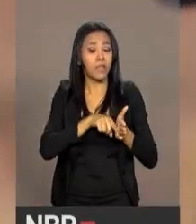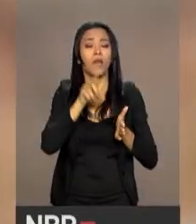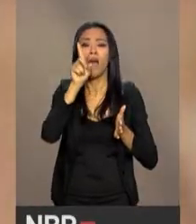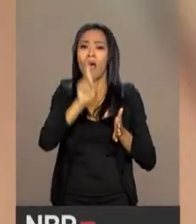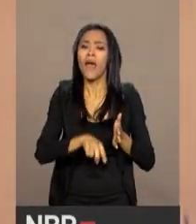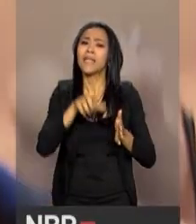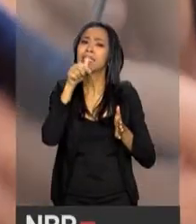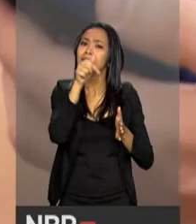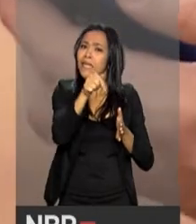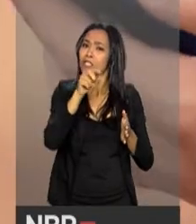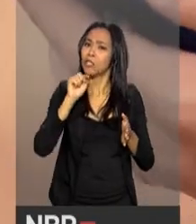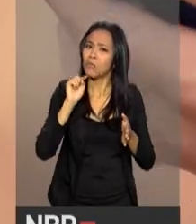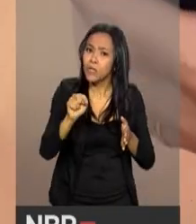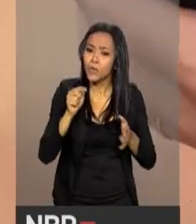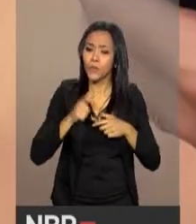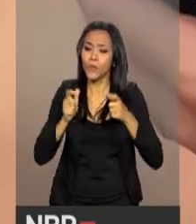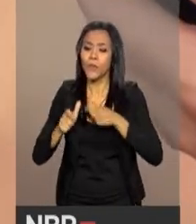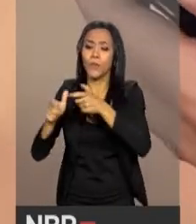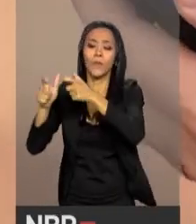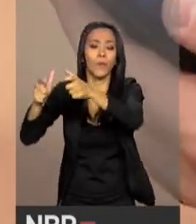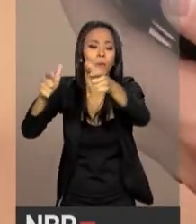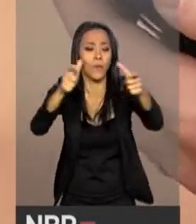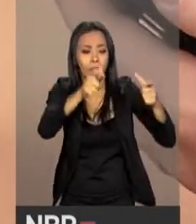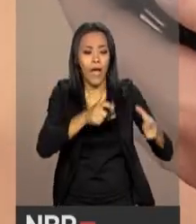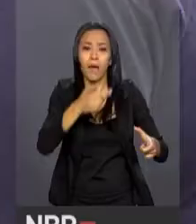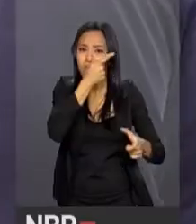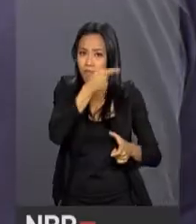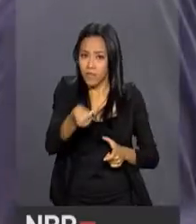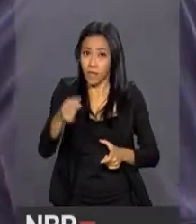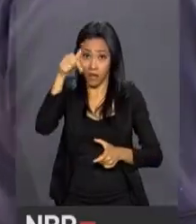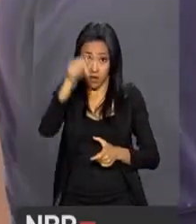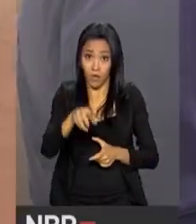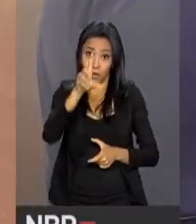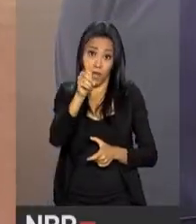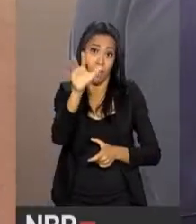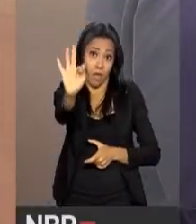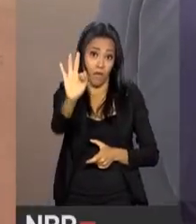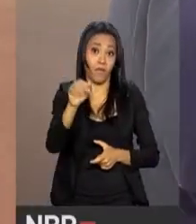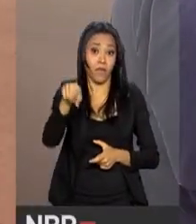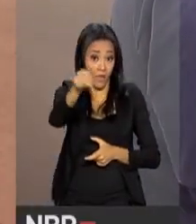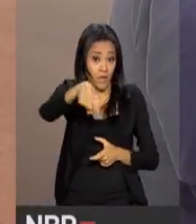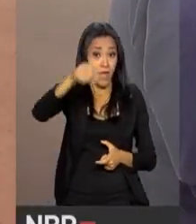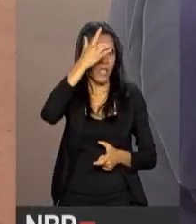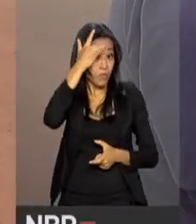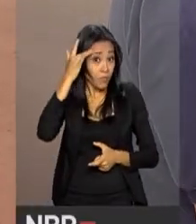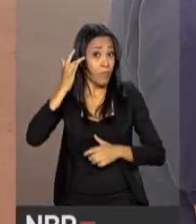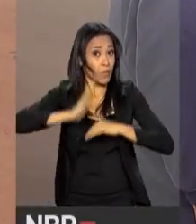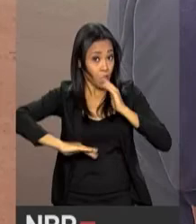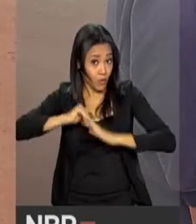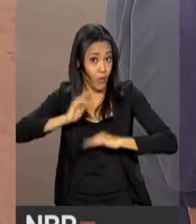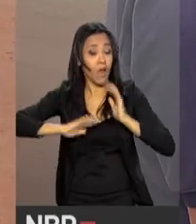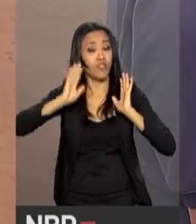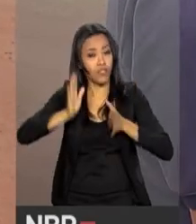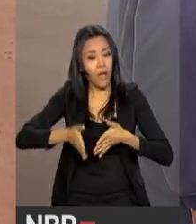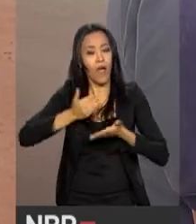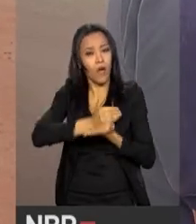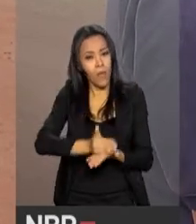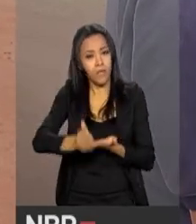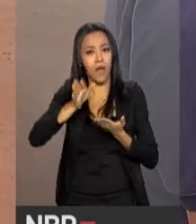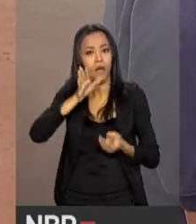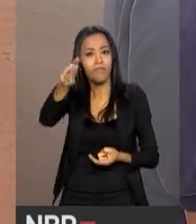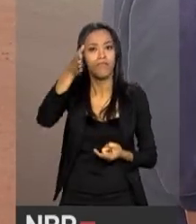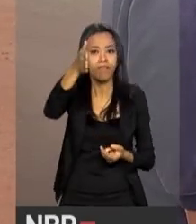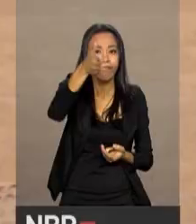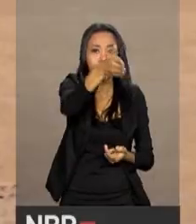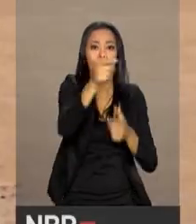7 mil estabelecimentos a serem consultados e os recenseadores já estão percorrendo as unidades